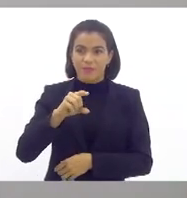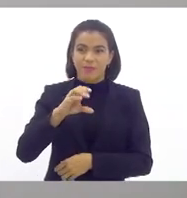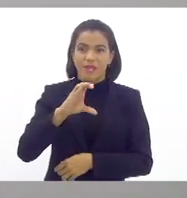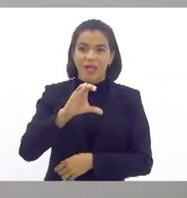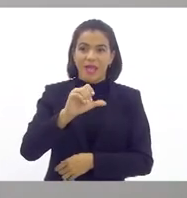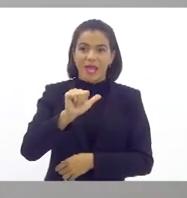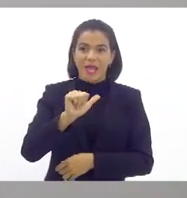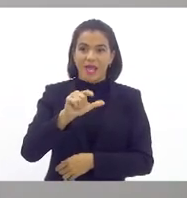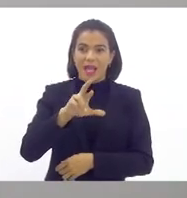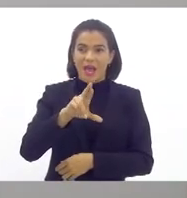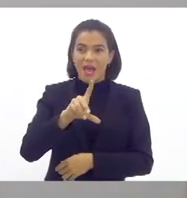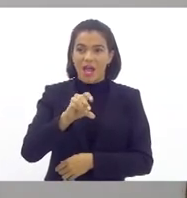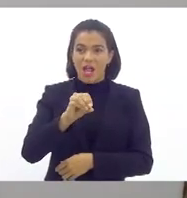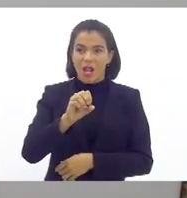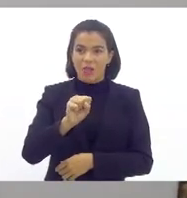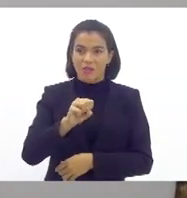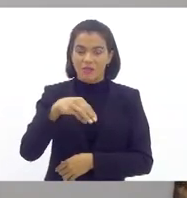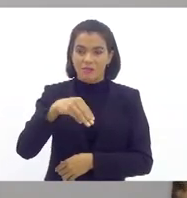Macedo.